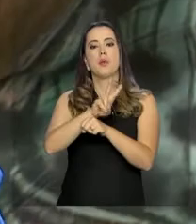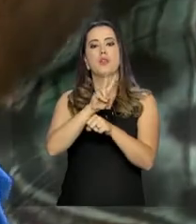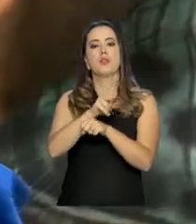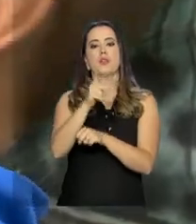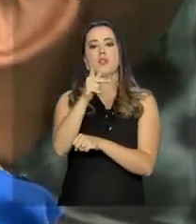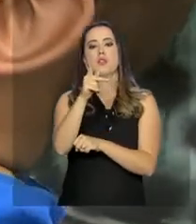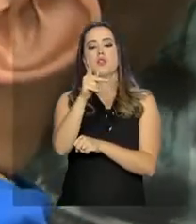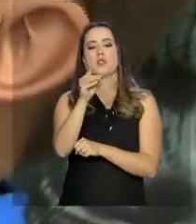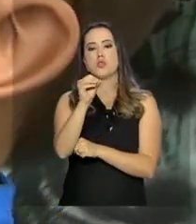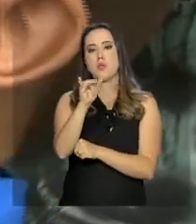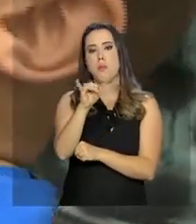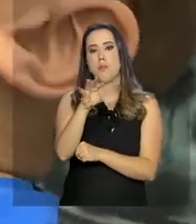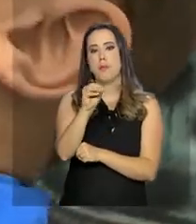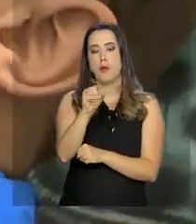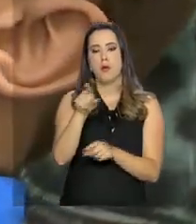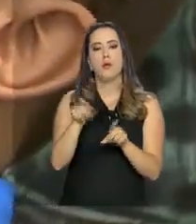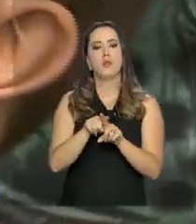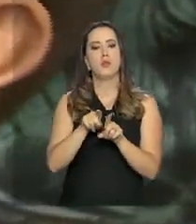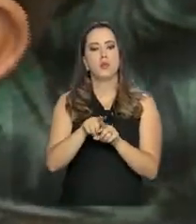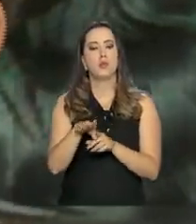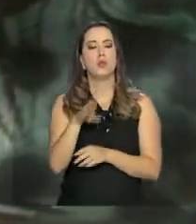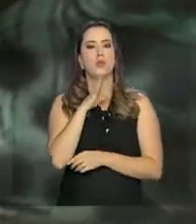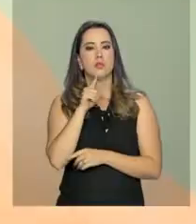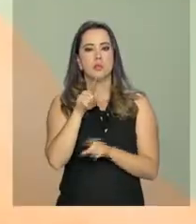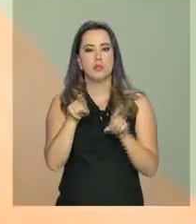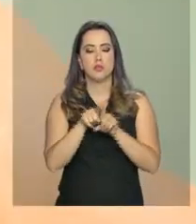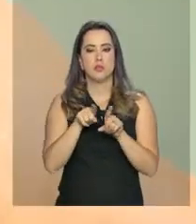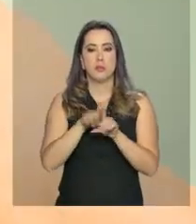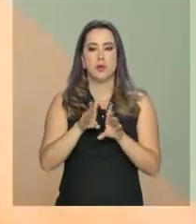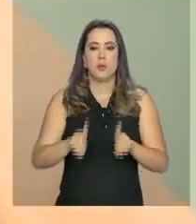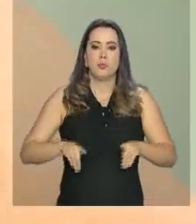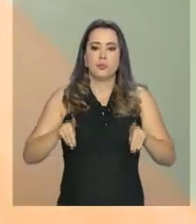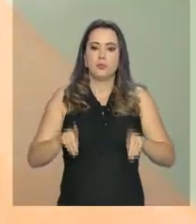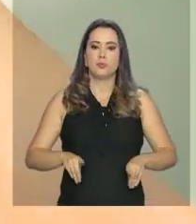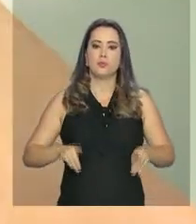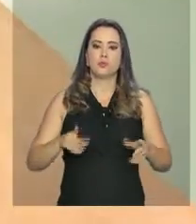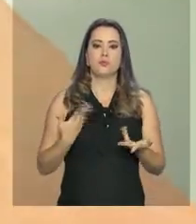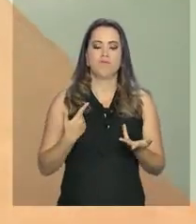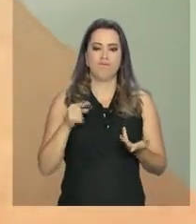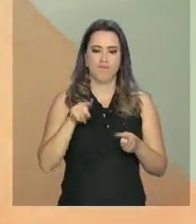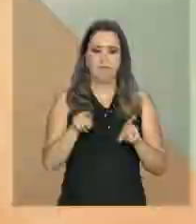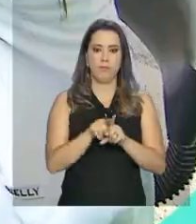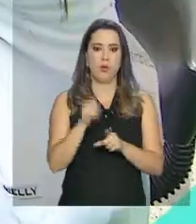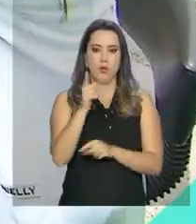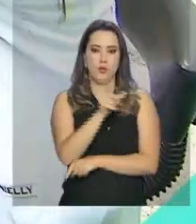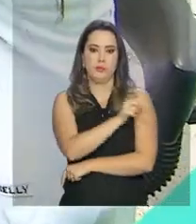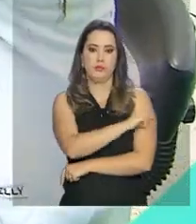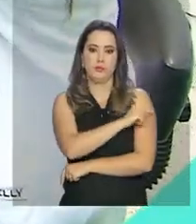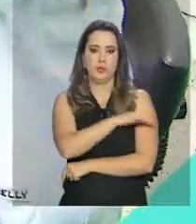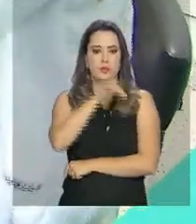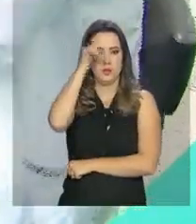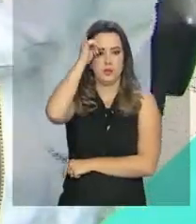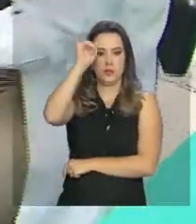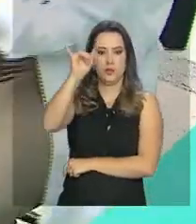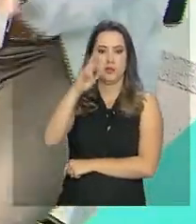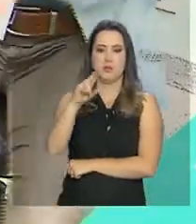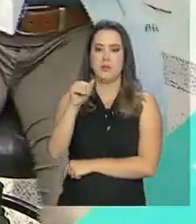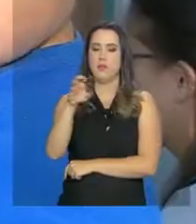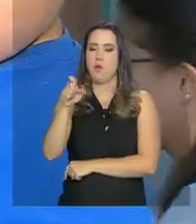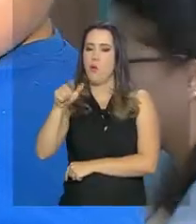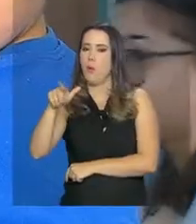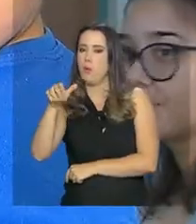conhecida também como paralisia infantil e uma dose contra o sarampo que ainda evita rubéola e